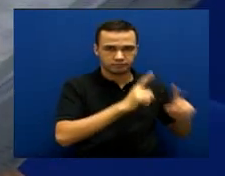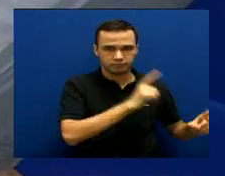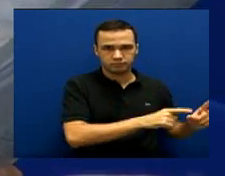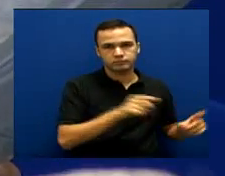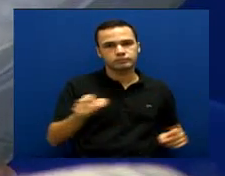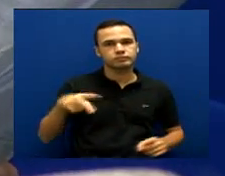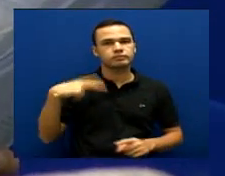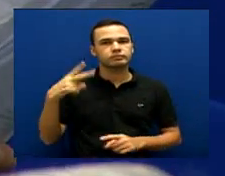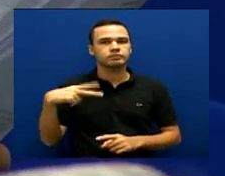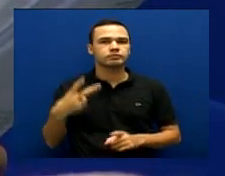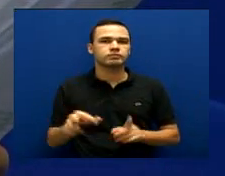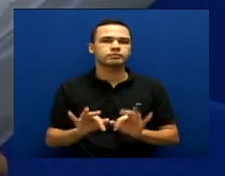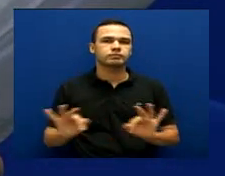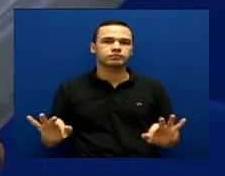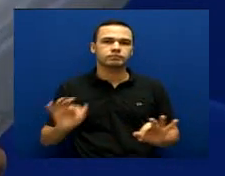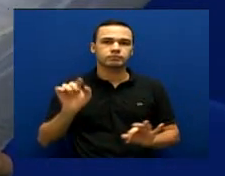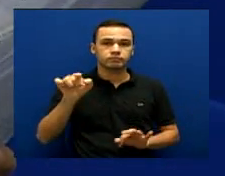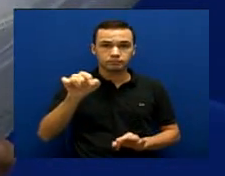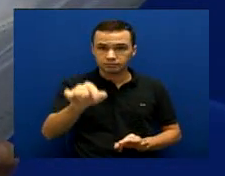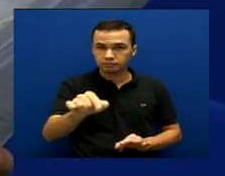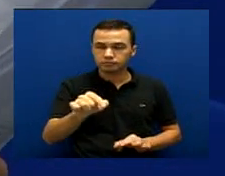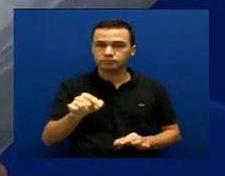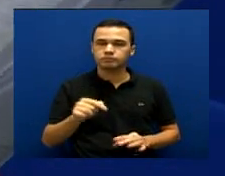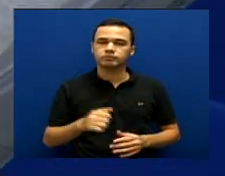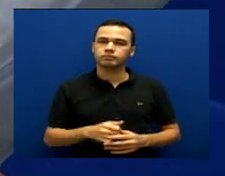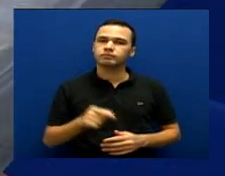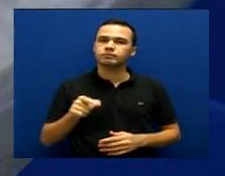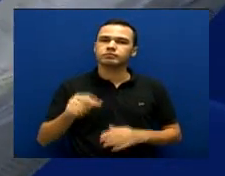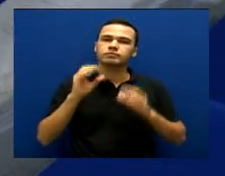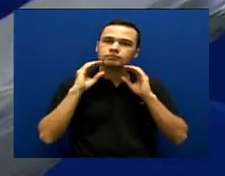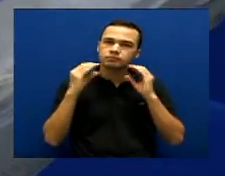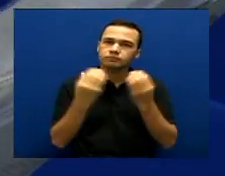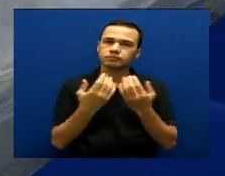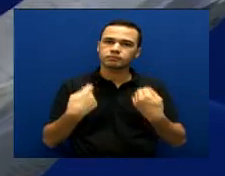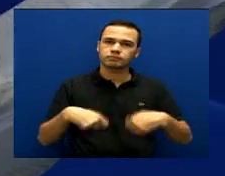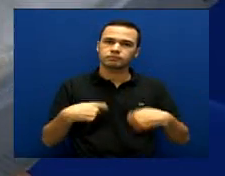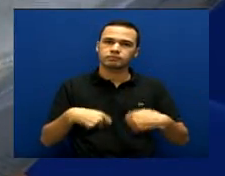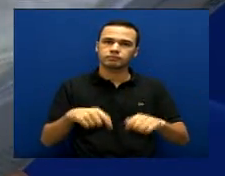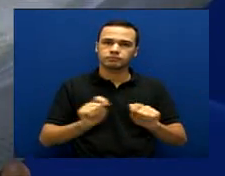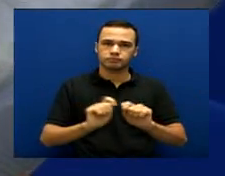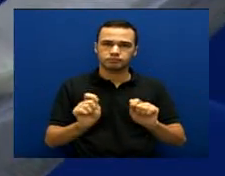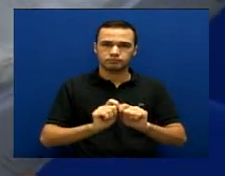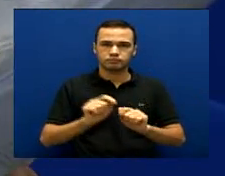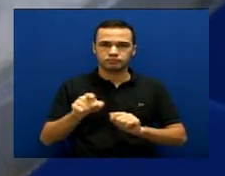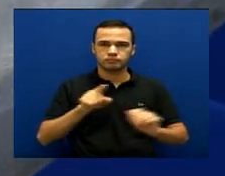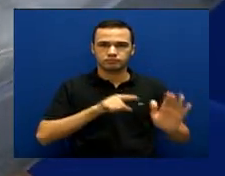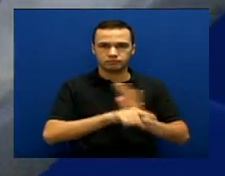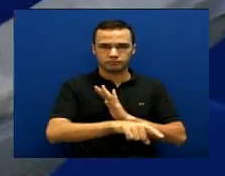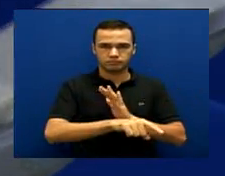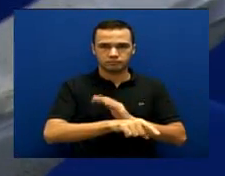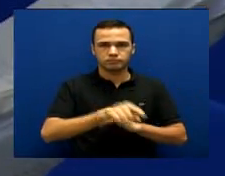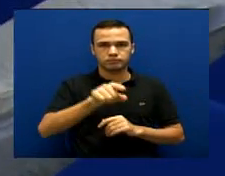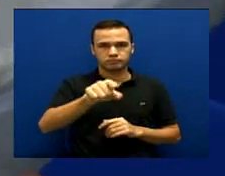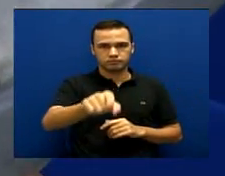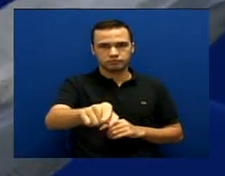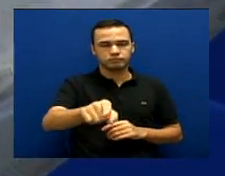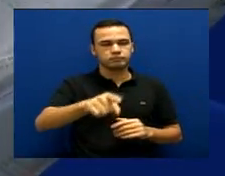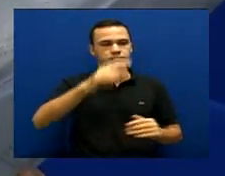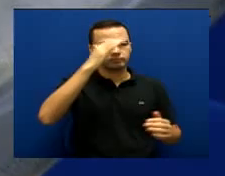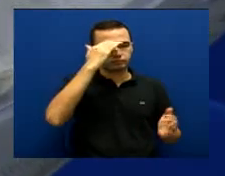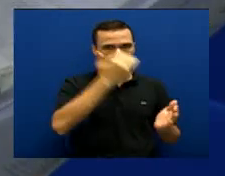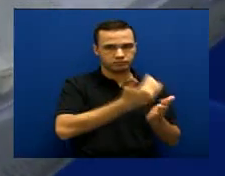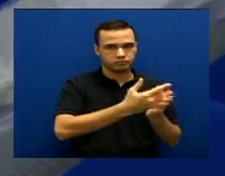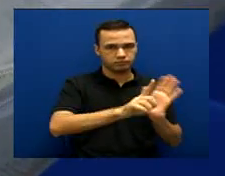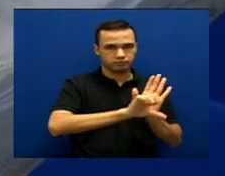vereador então a ele que o senhor faça-se a câmara tem que fazer a seguinte pergunta o senhor cumpriu a